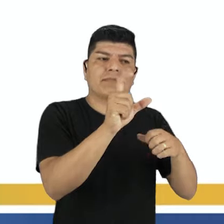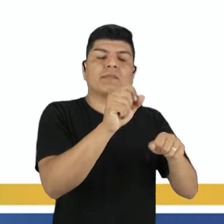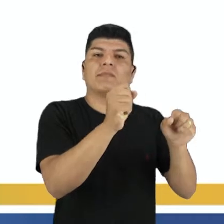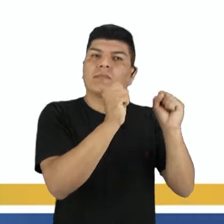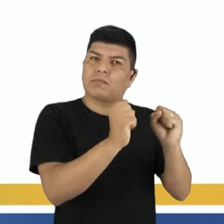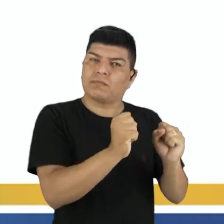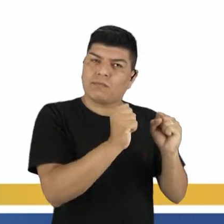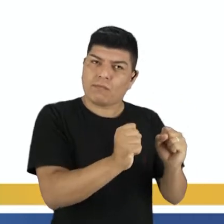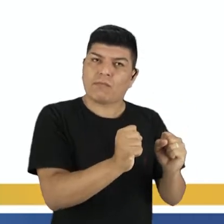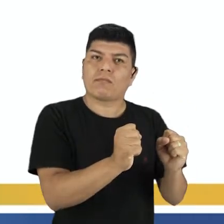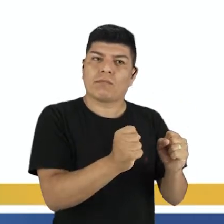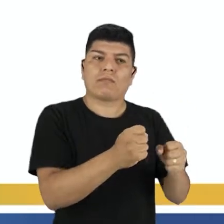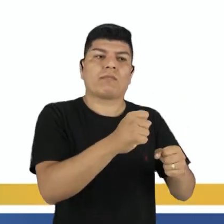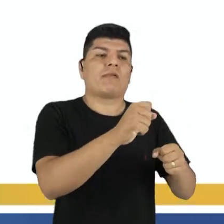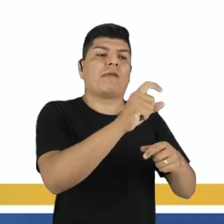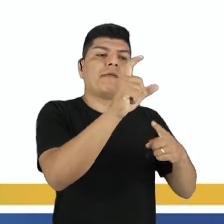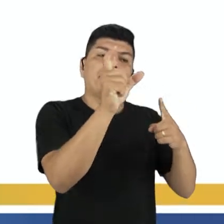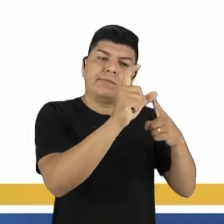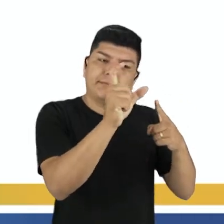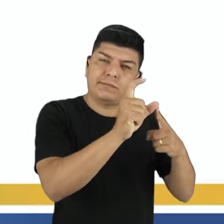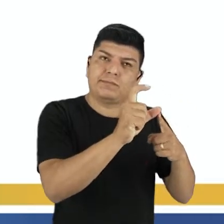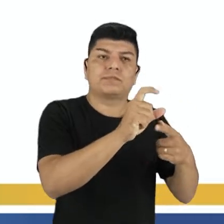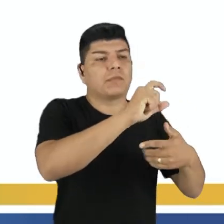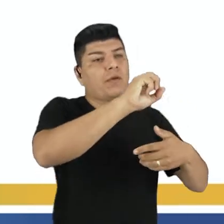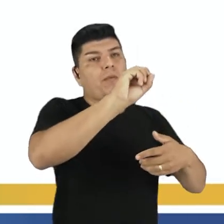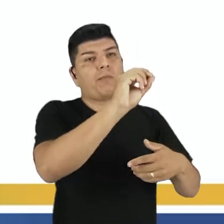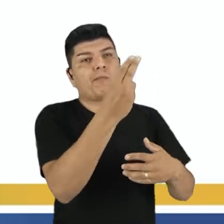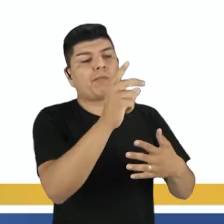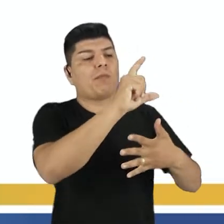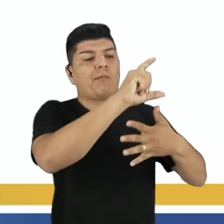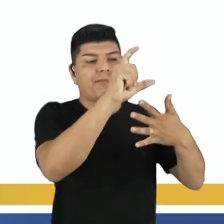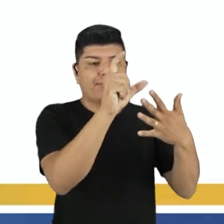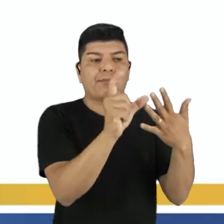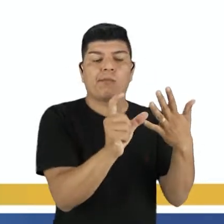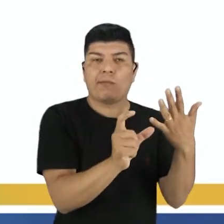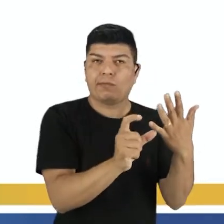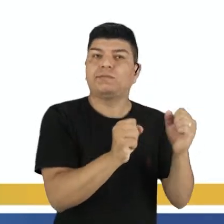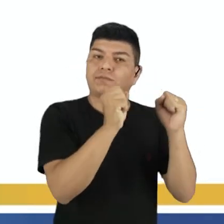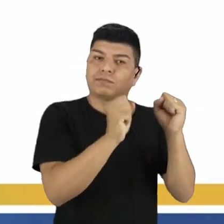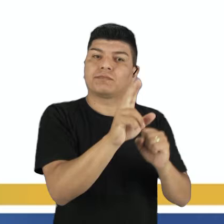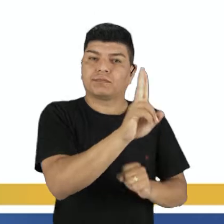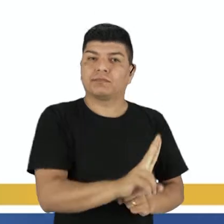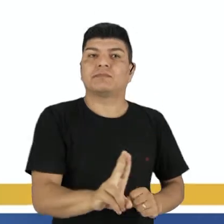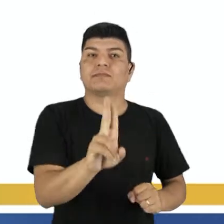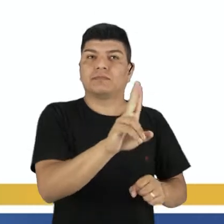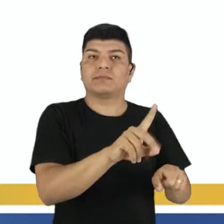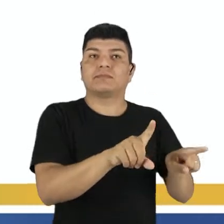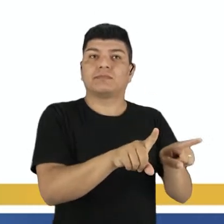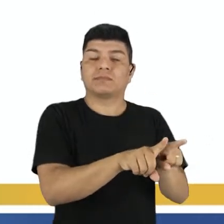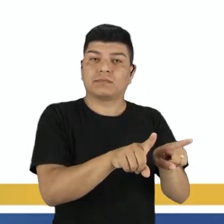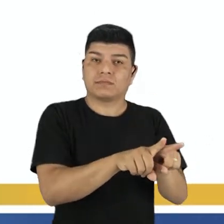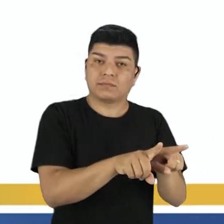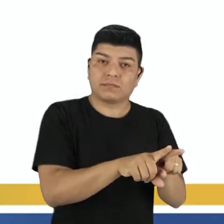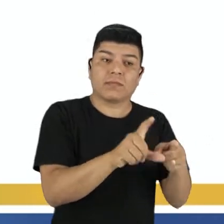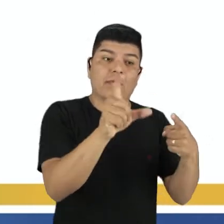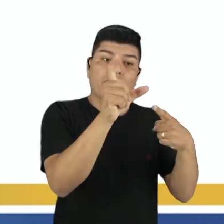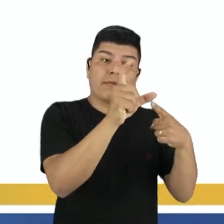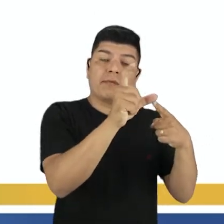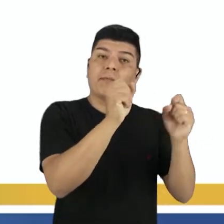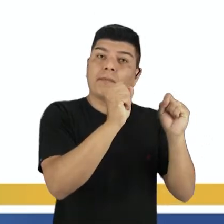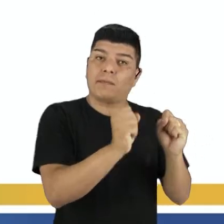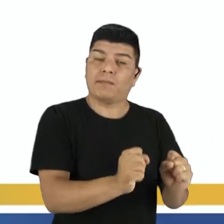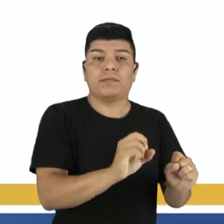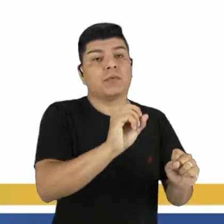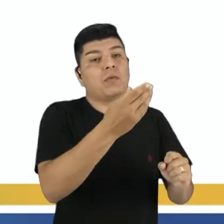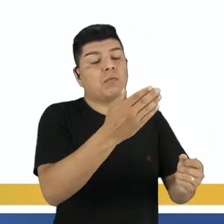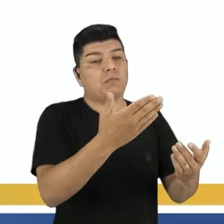plural e uma forma singular, ou seja, você pode usar esse substantivo no plural, no singular, mas você também pode